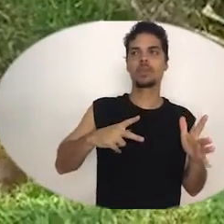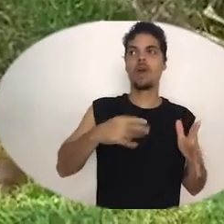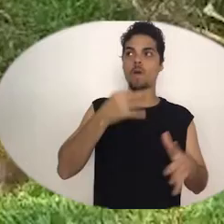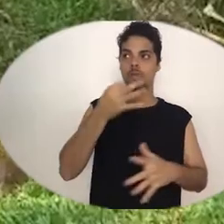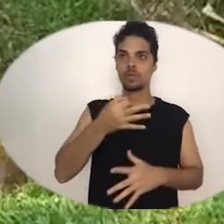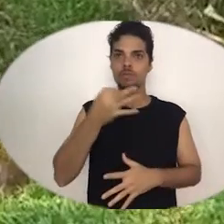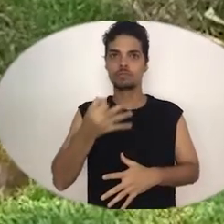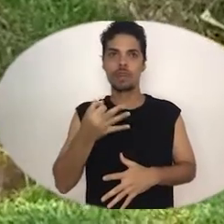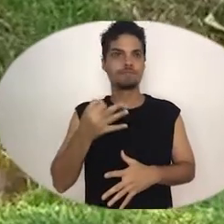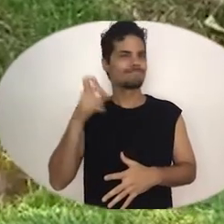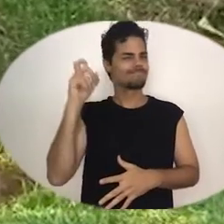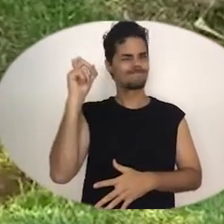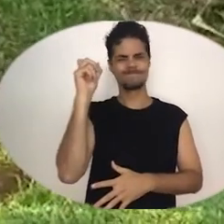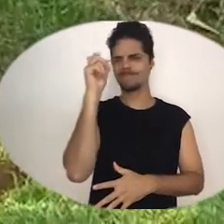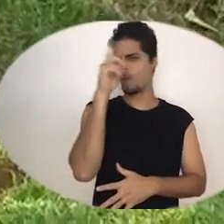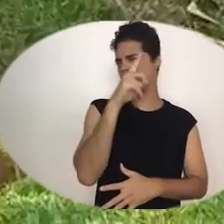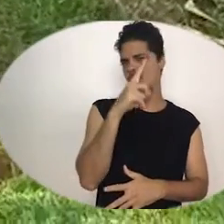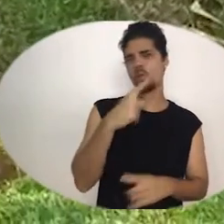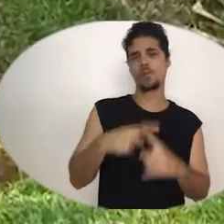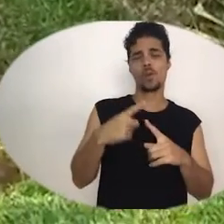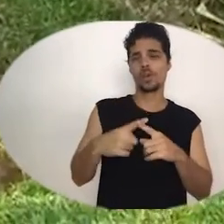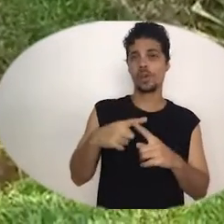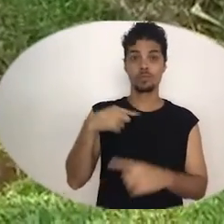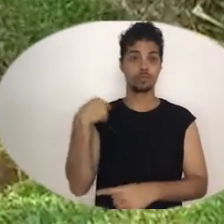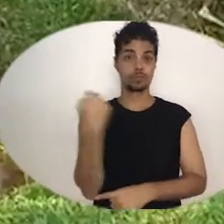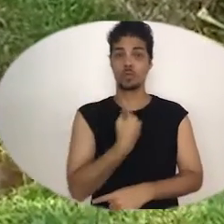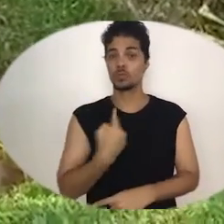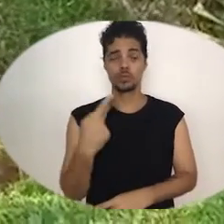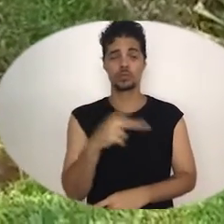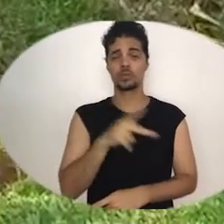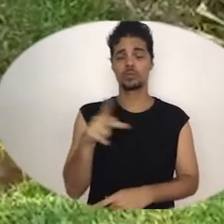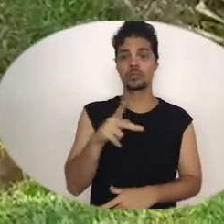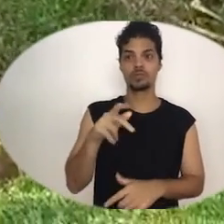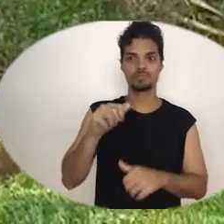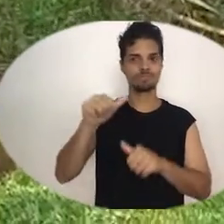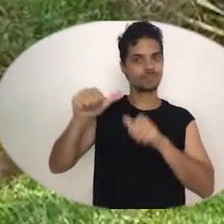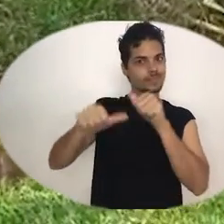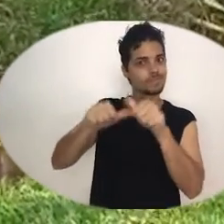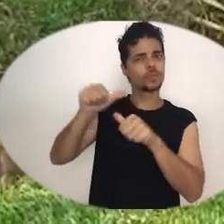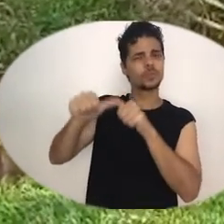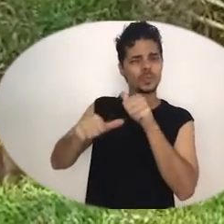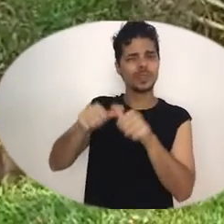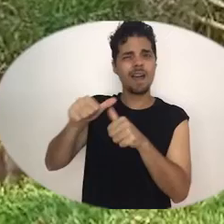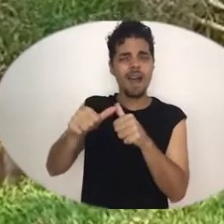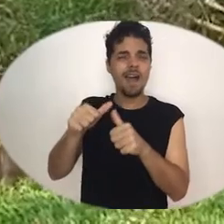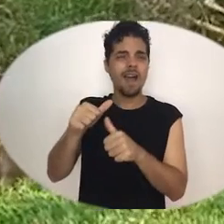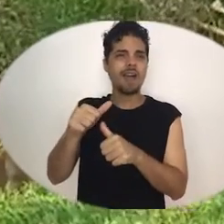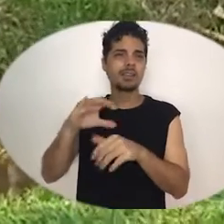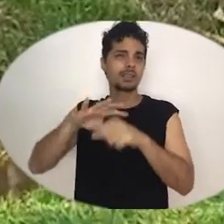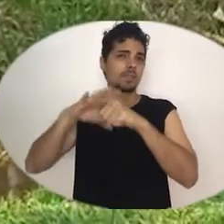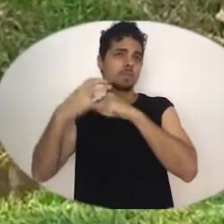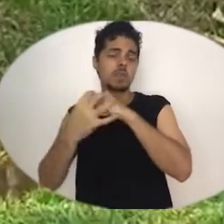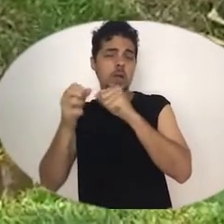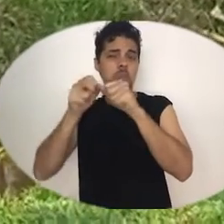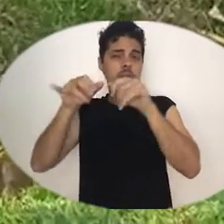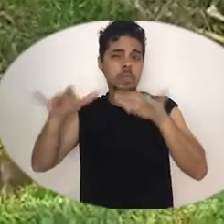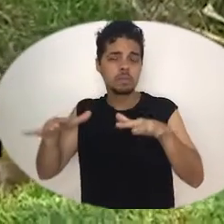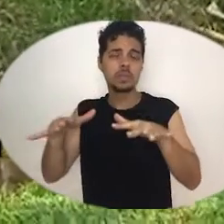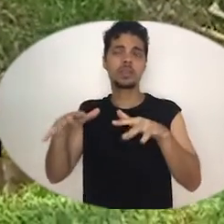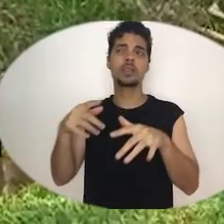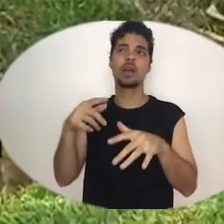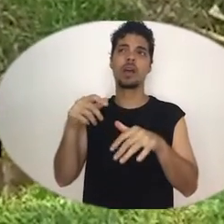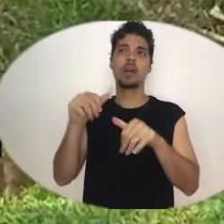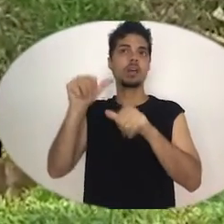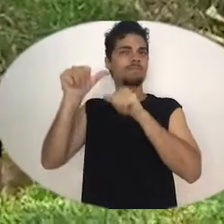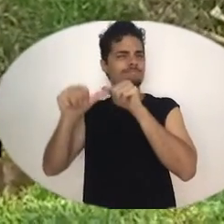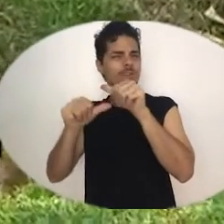né? Nós lidamos com muitos desafios, tivemos que nos reinventar, né? E ter uma sensibilidade, né,